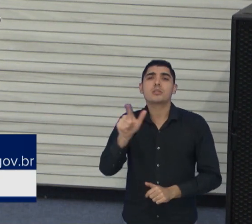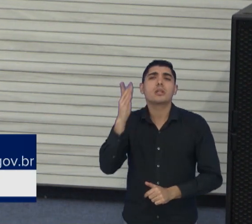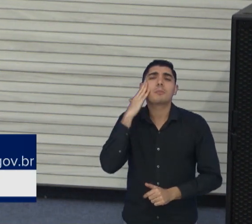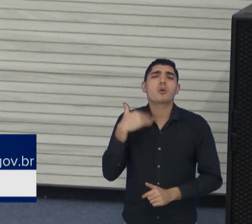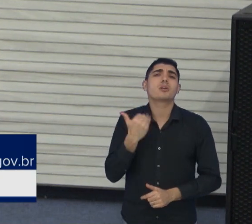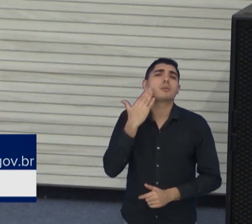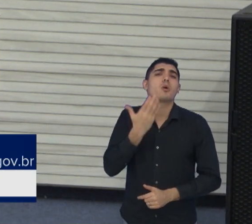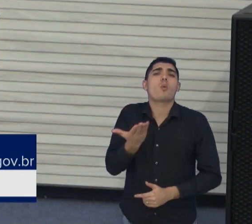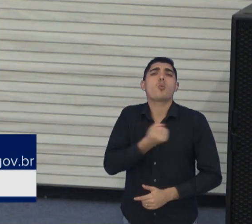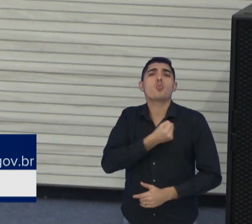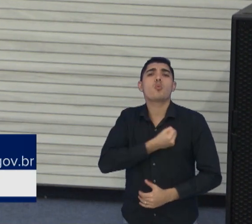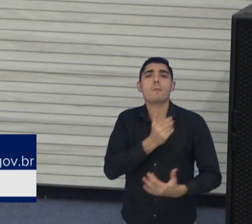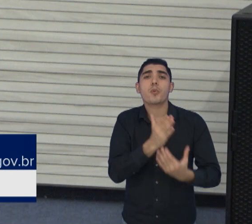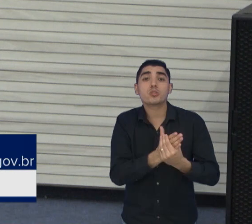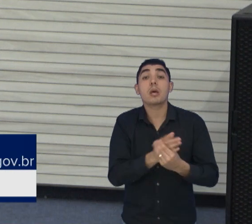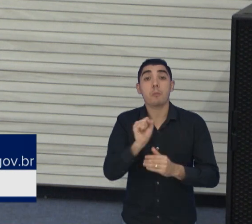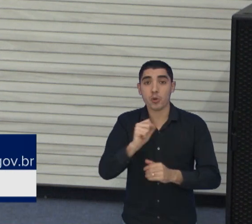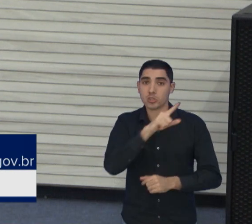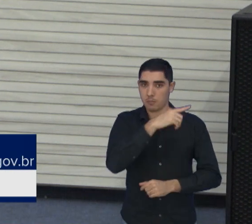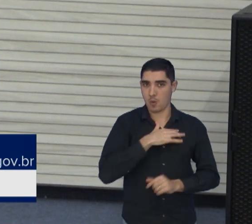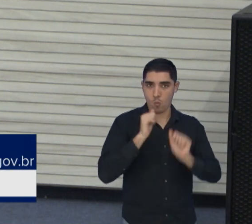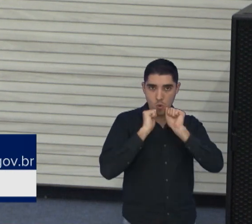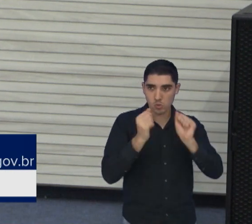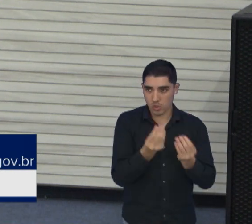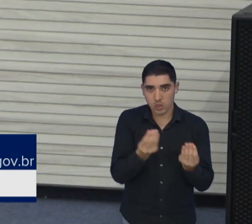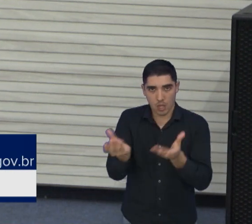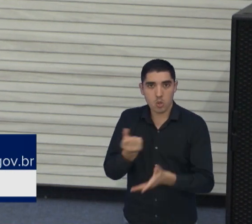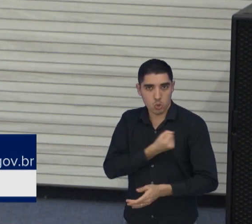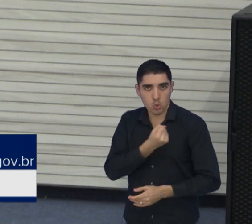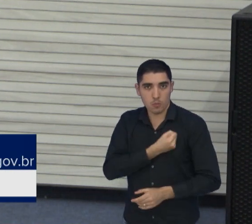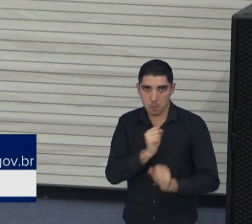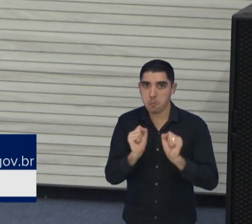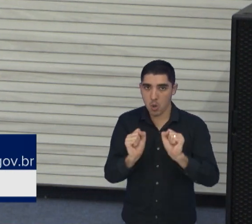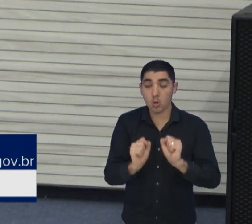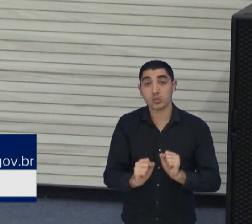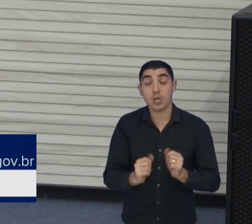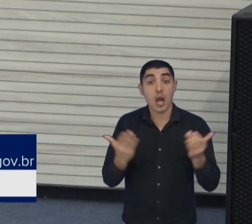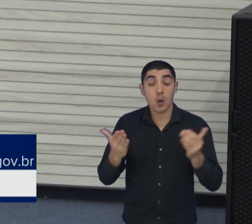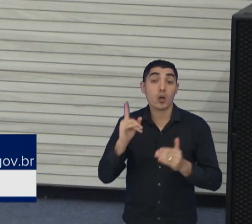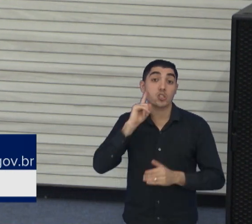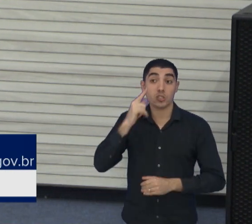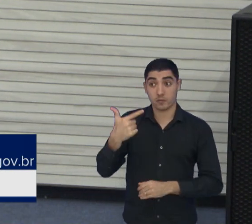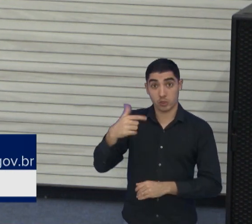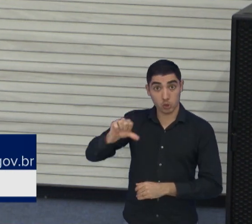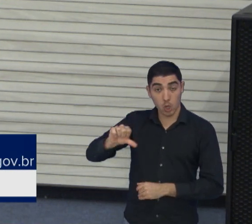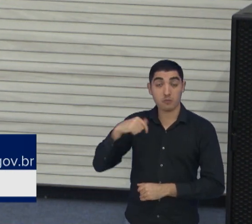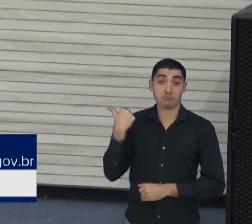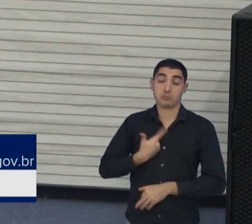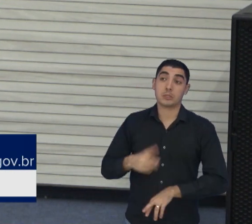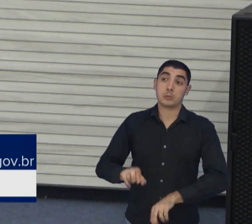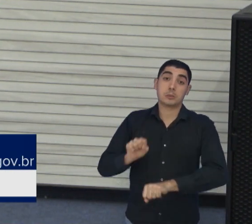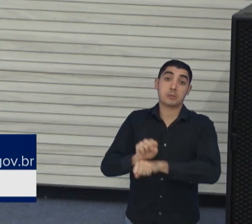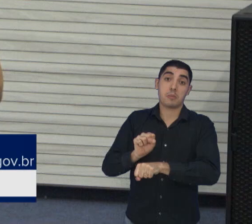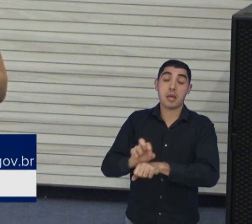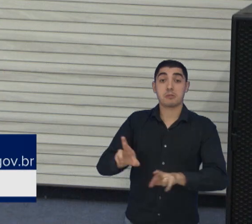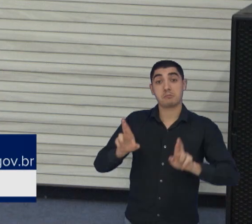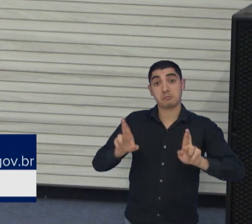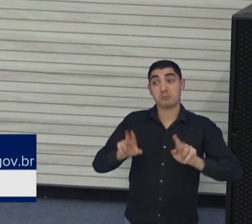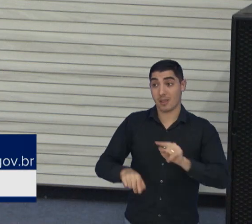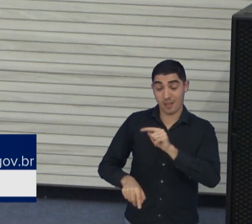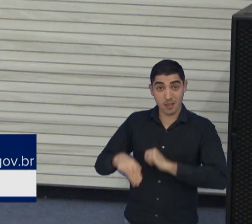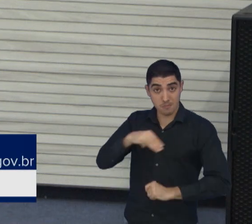e acompanhar. Aí, agora, dia 29, eu espero que o Ministério Público do